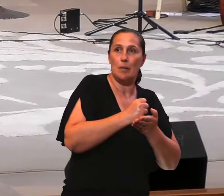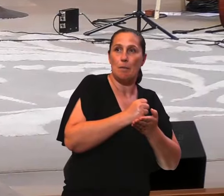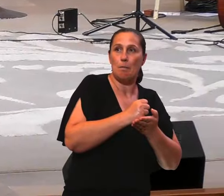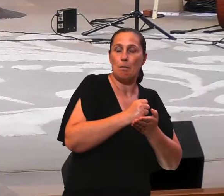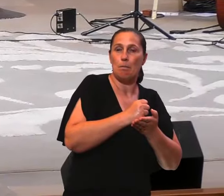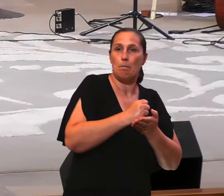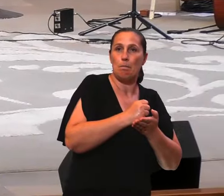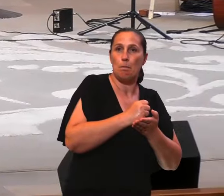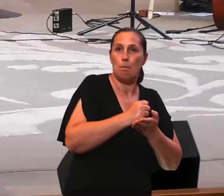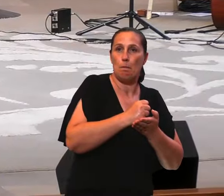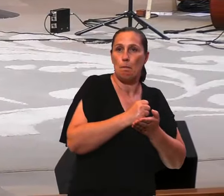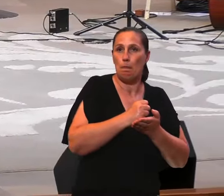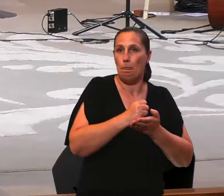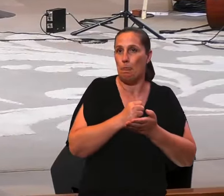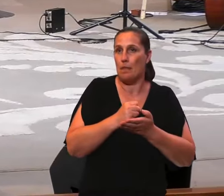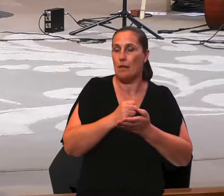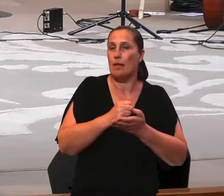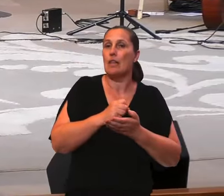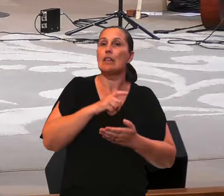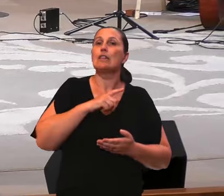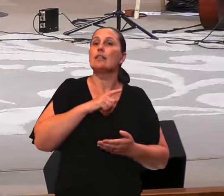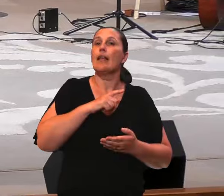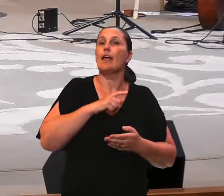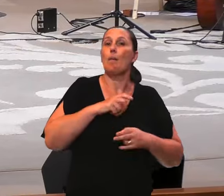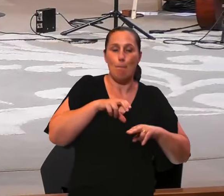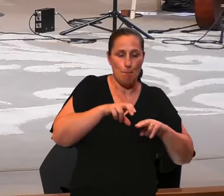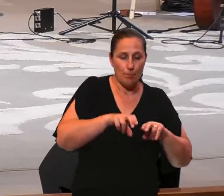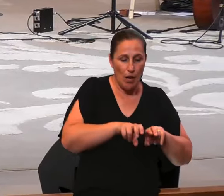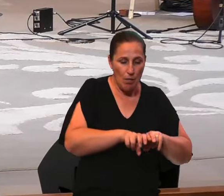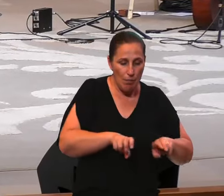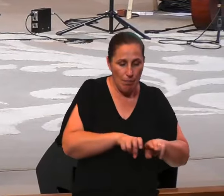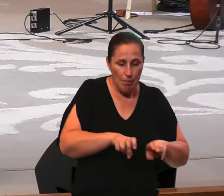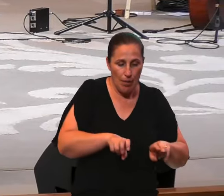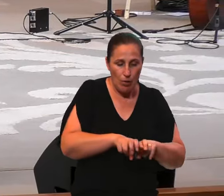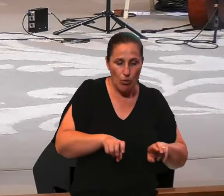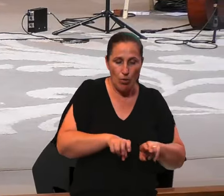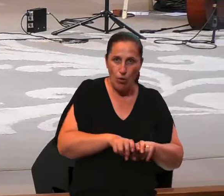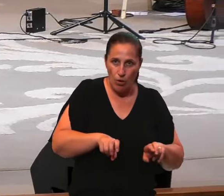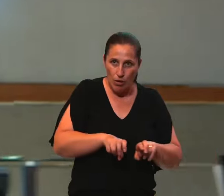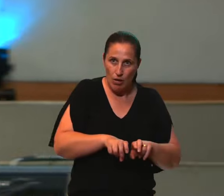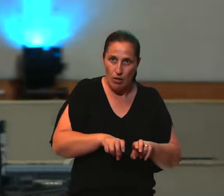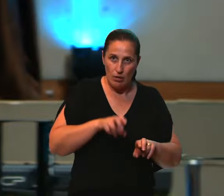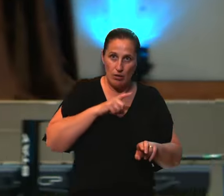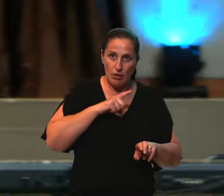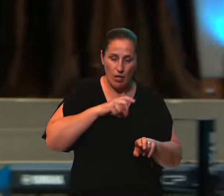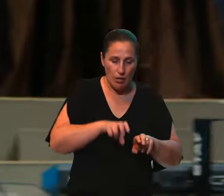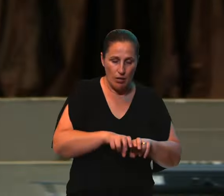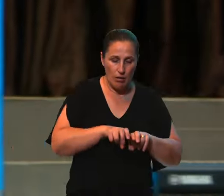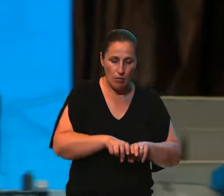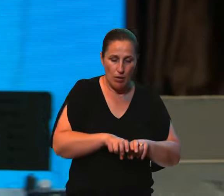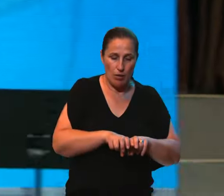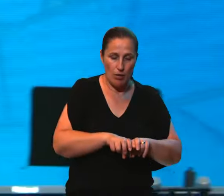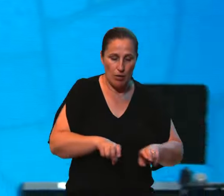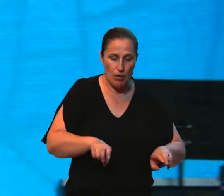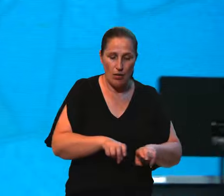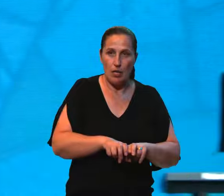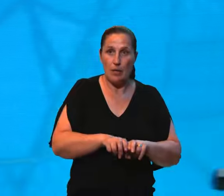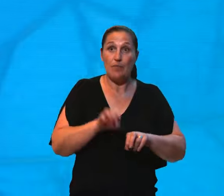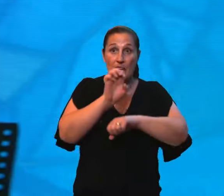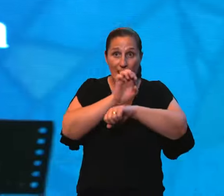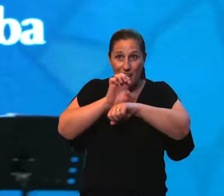escabelo não é ex cabelo né não é outra coisa esse cabelo então quando Efésios